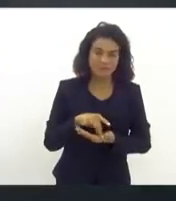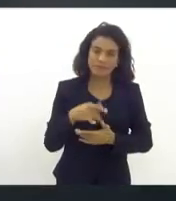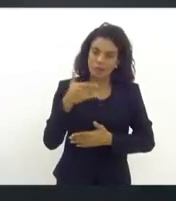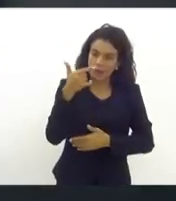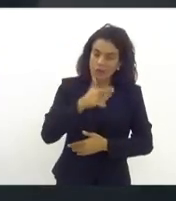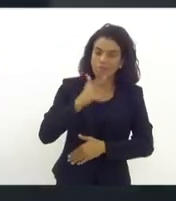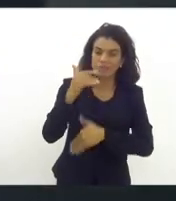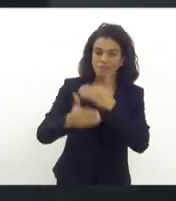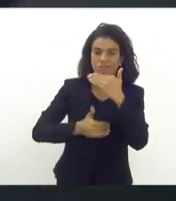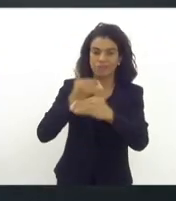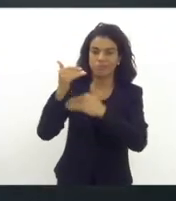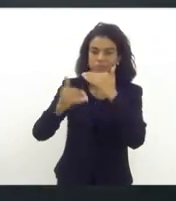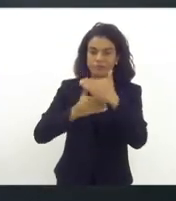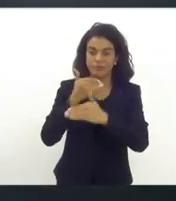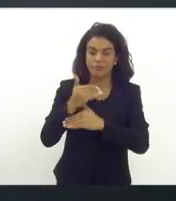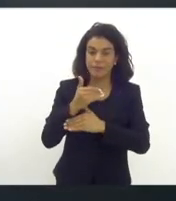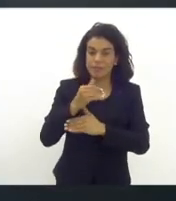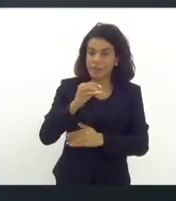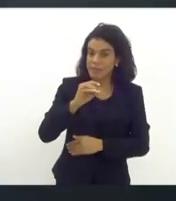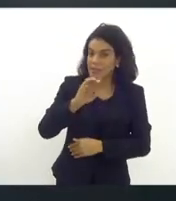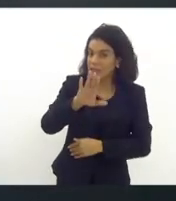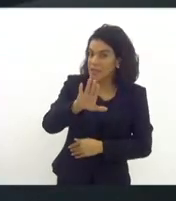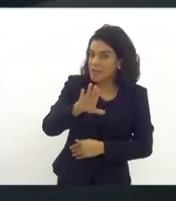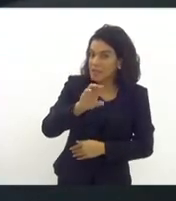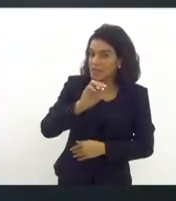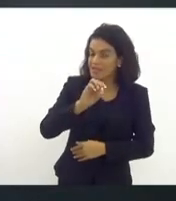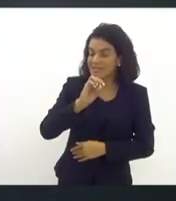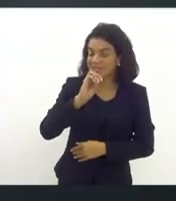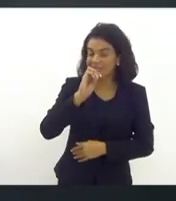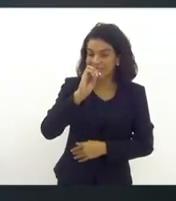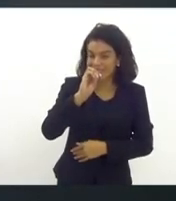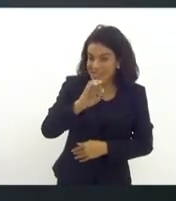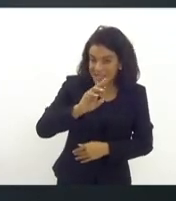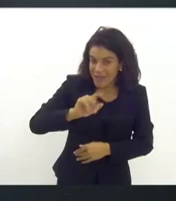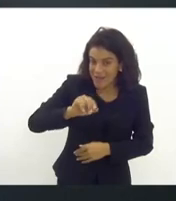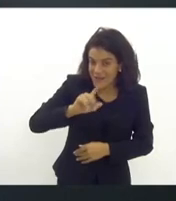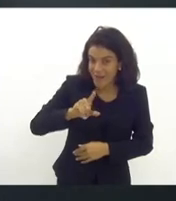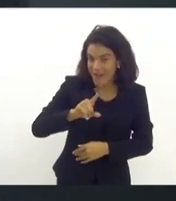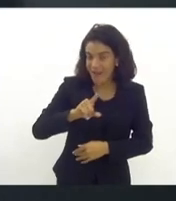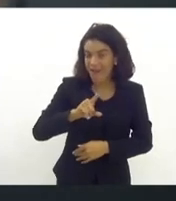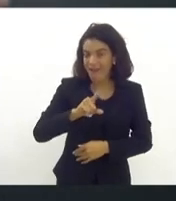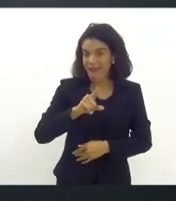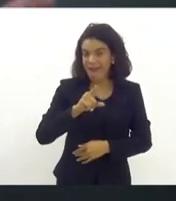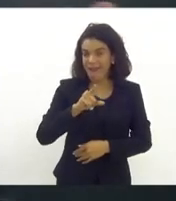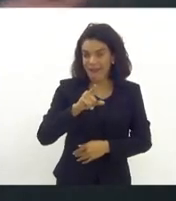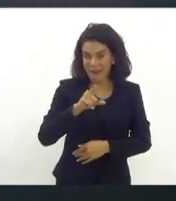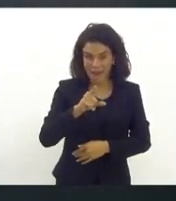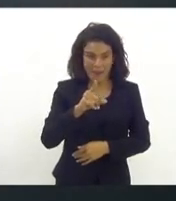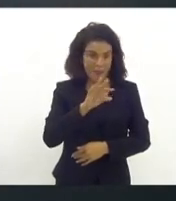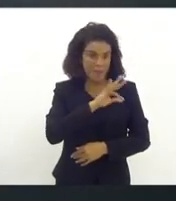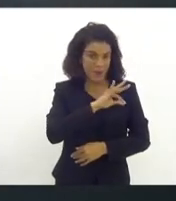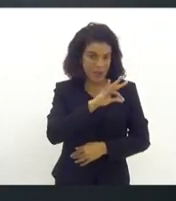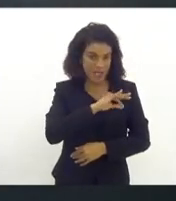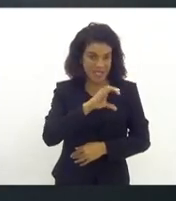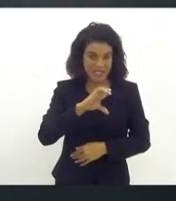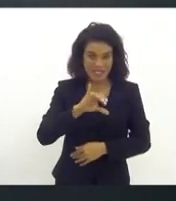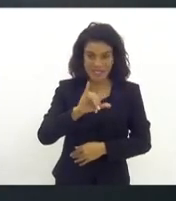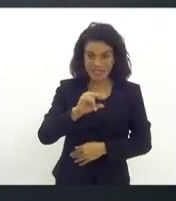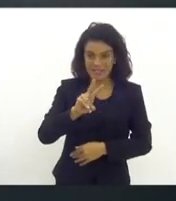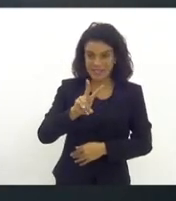gente e se não é condicionante e se não é condicionante na Polícia Civil para